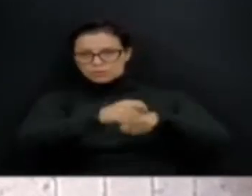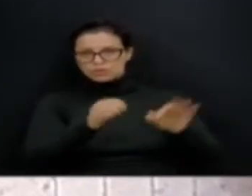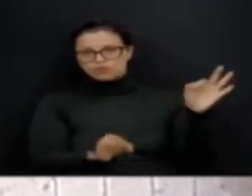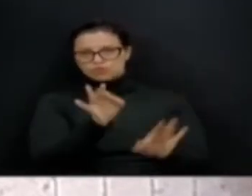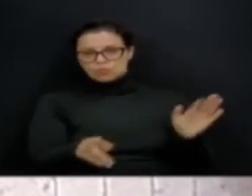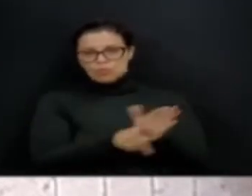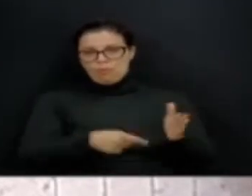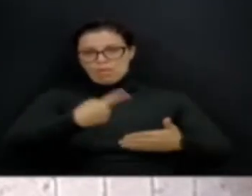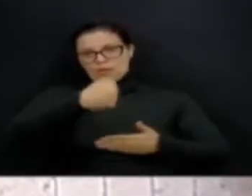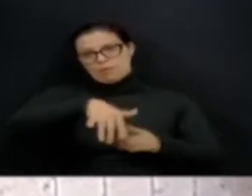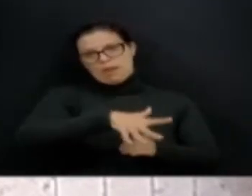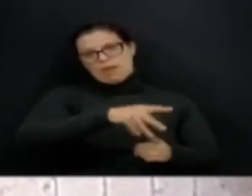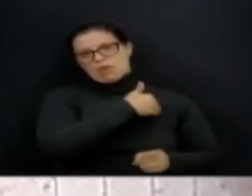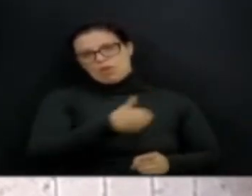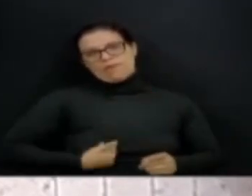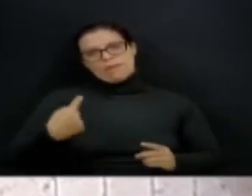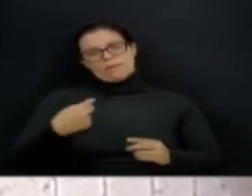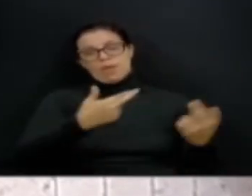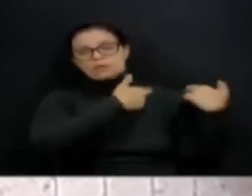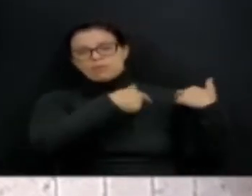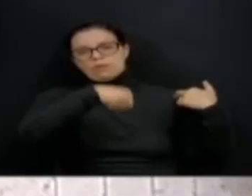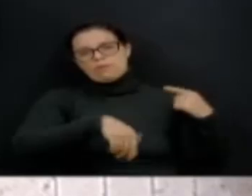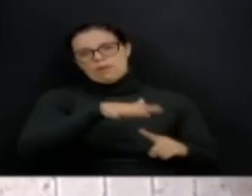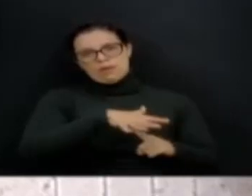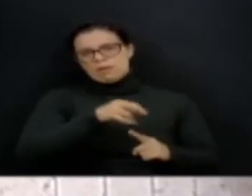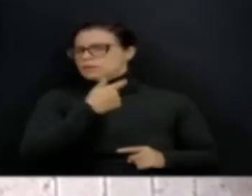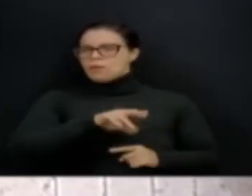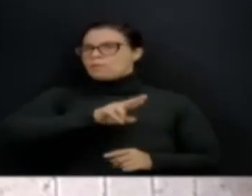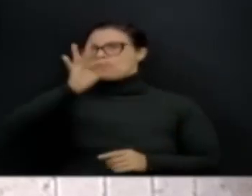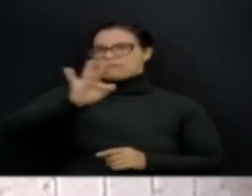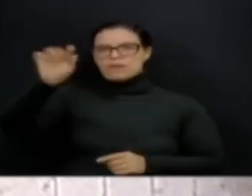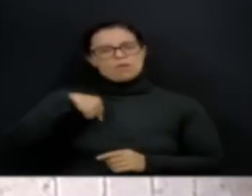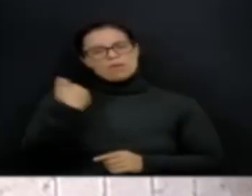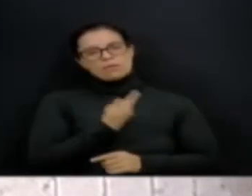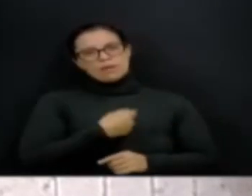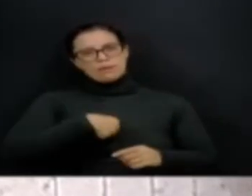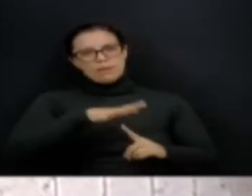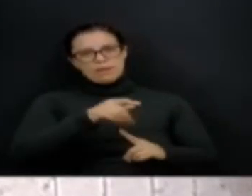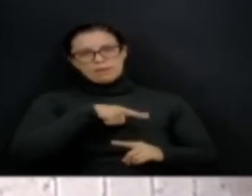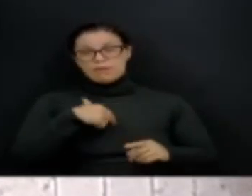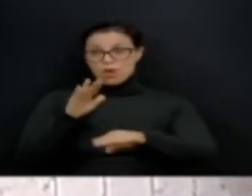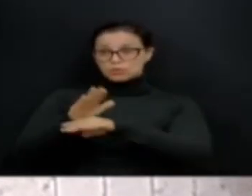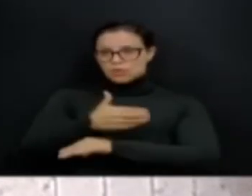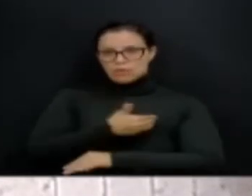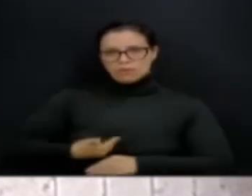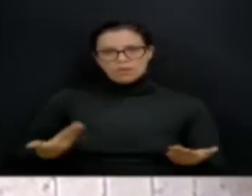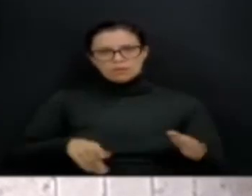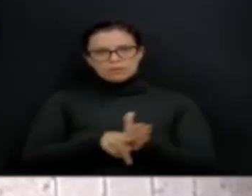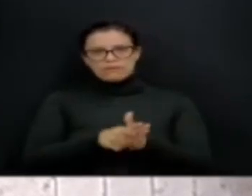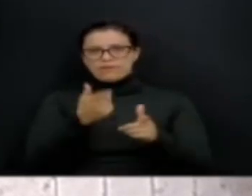processo de pedagiamento ao governo do Paraná. Eu quero, deputado Márcio Nunes, ajudar o governador a